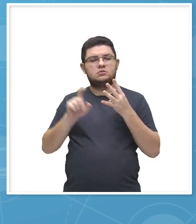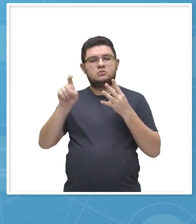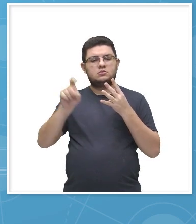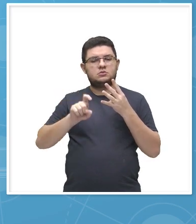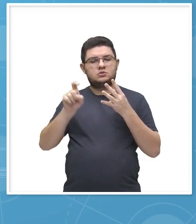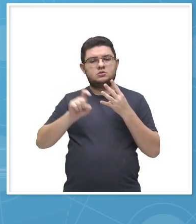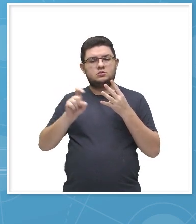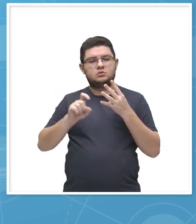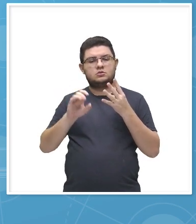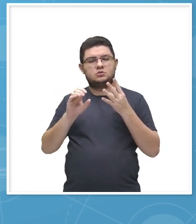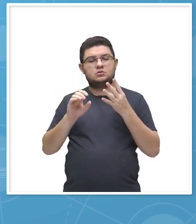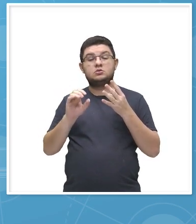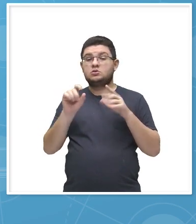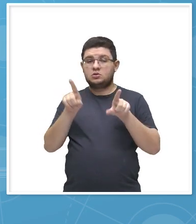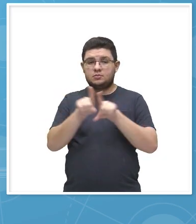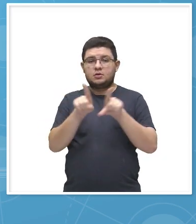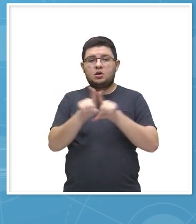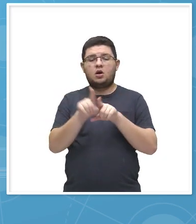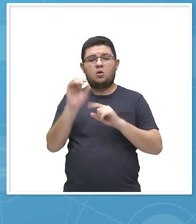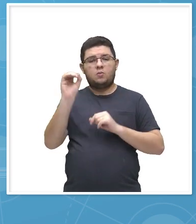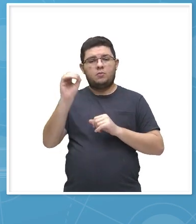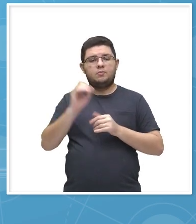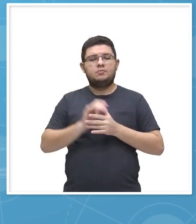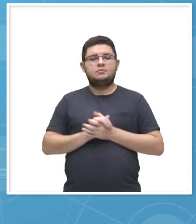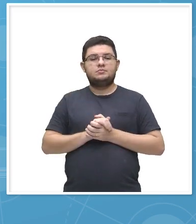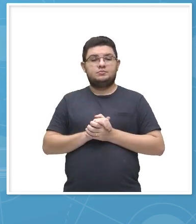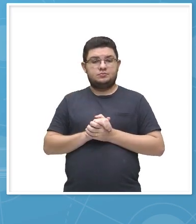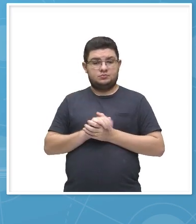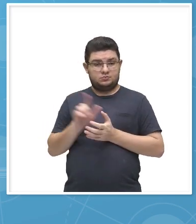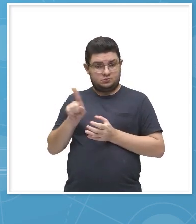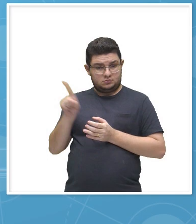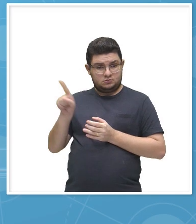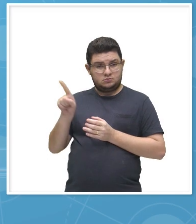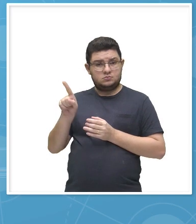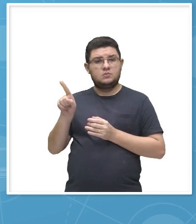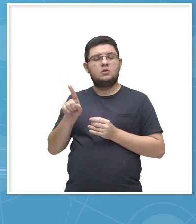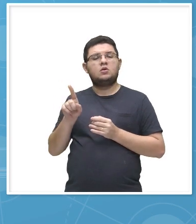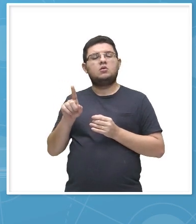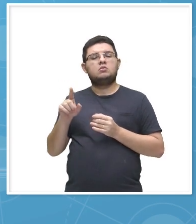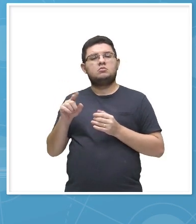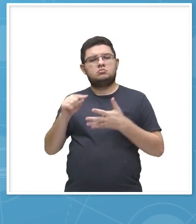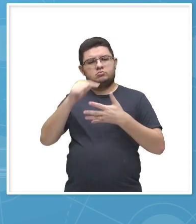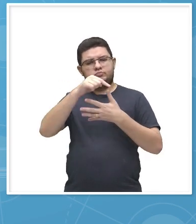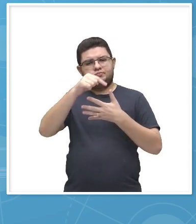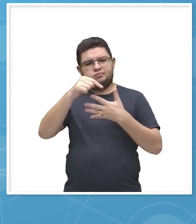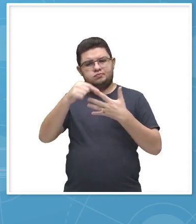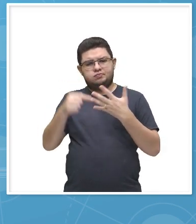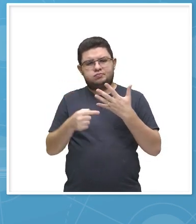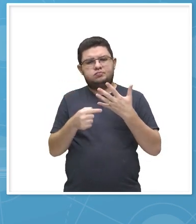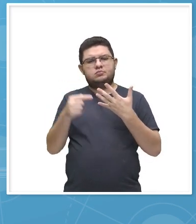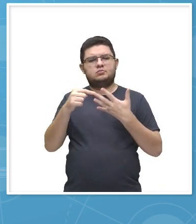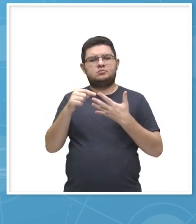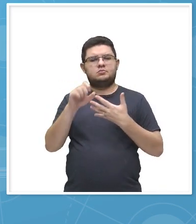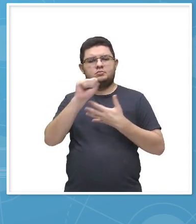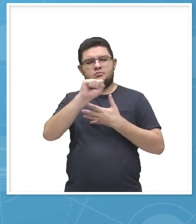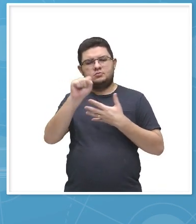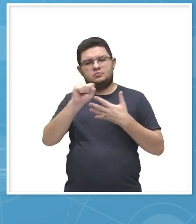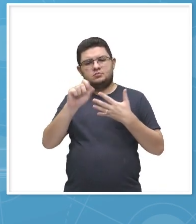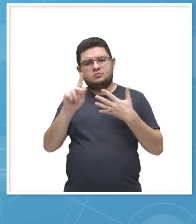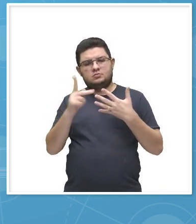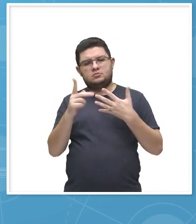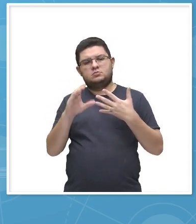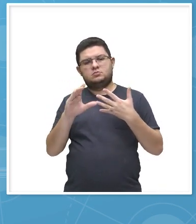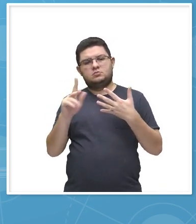x o Tudo bem então terminou em algum desses verbos aqui o perdão uma dessas letrinhas aqui ó se você vai acrescentar